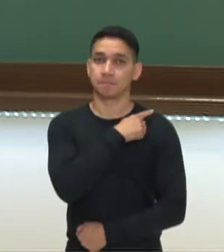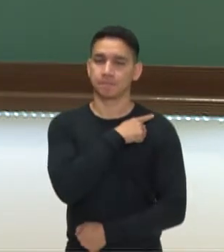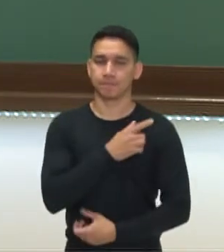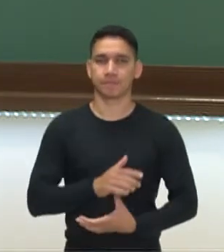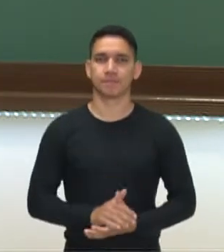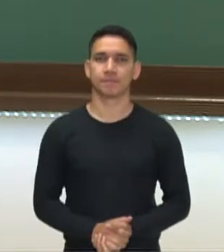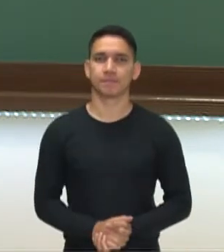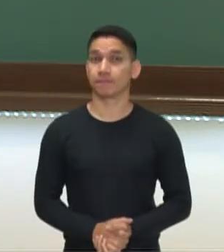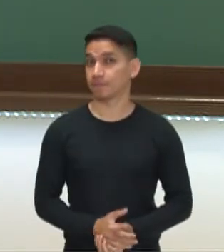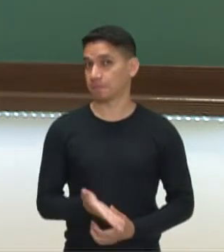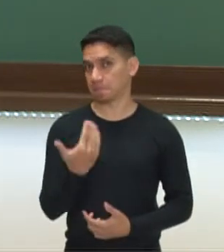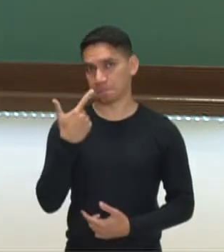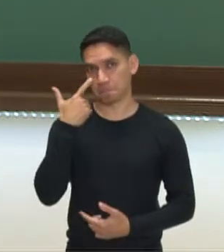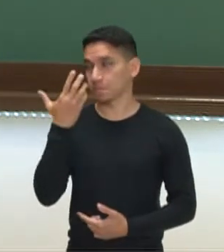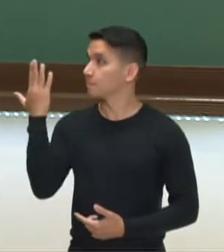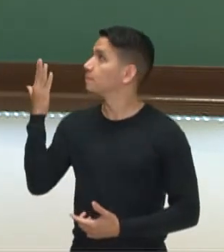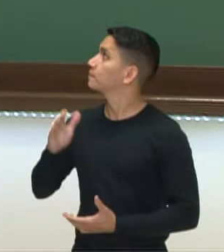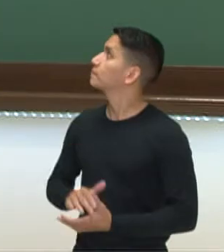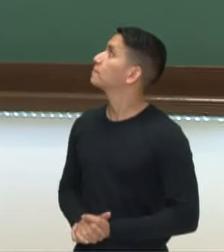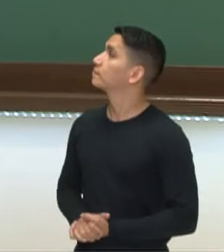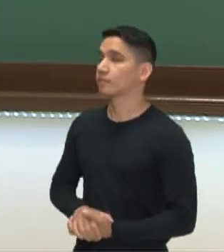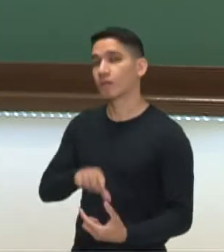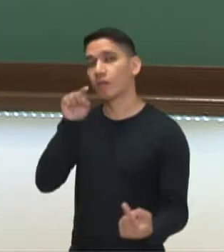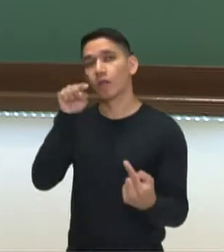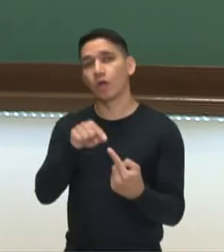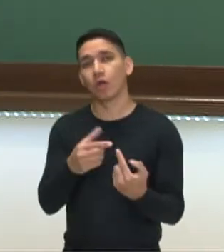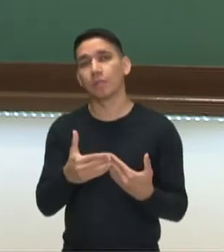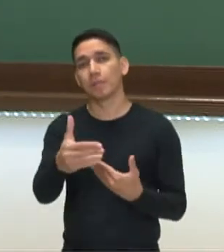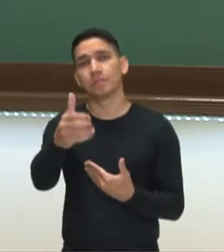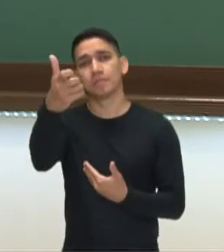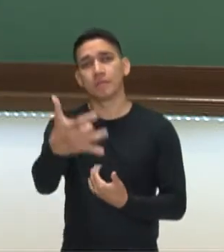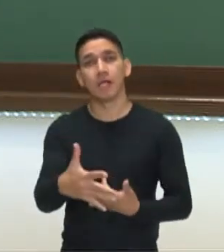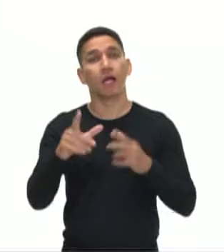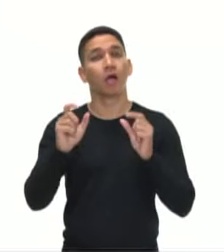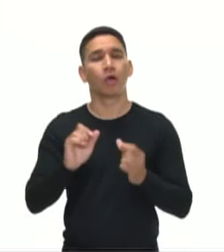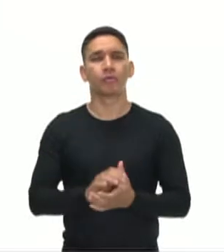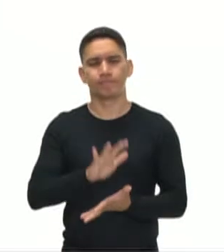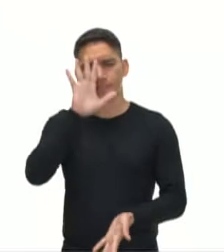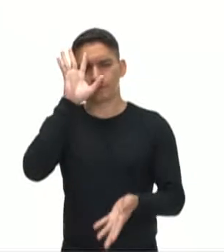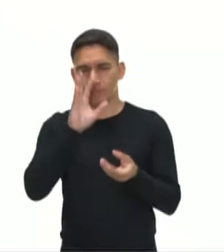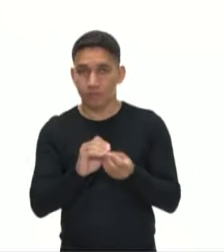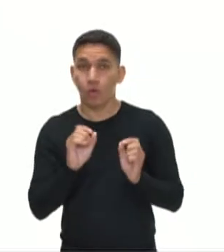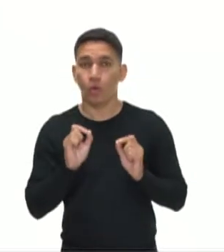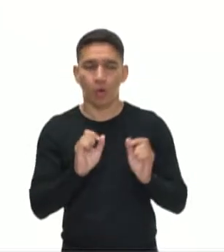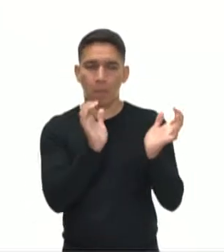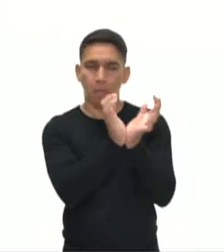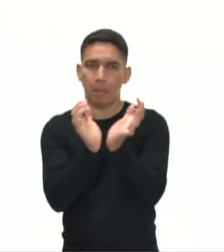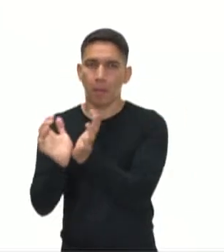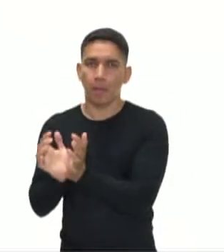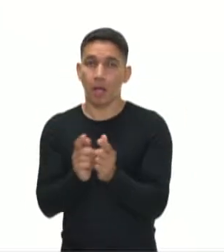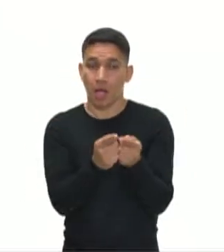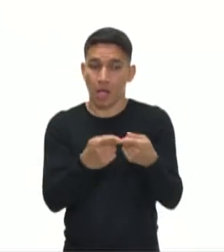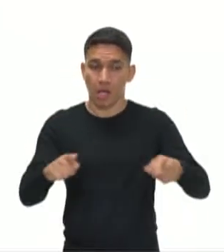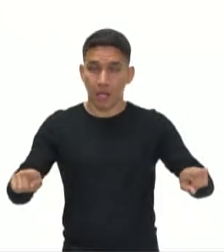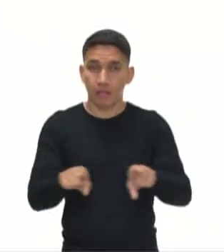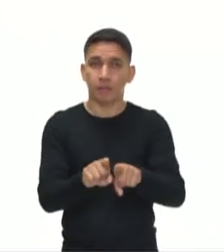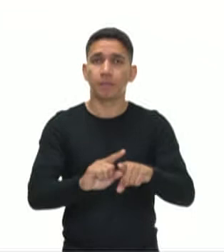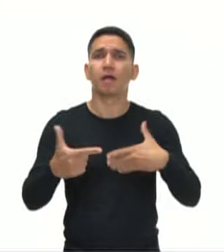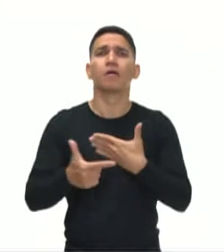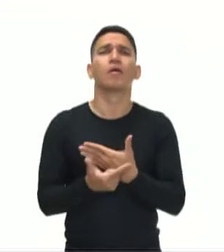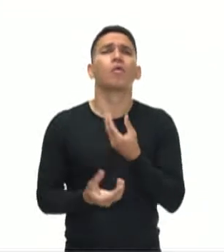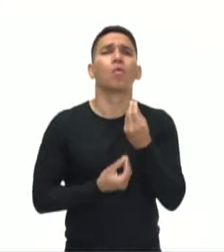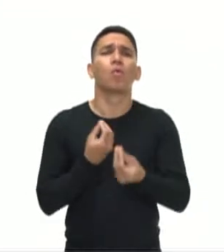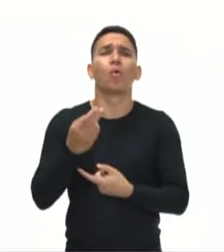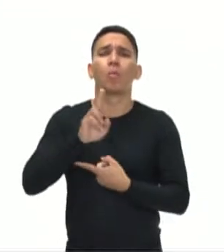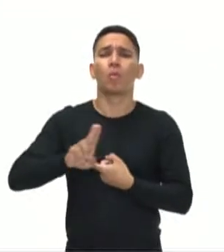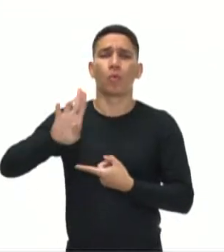ensino médio. Venham comigo. Os objetivos então, compreender as classes gramaticais e suas funções dentro do